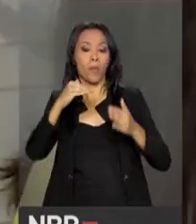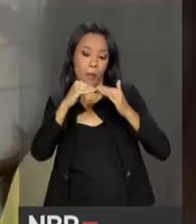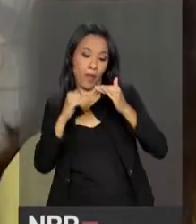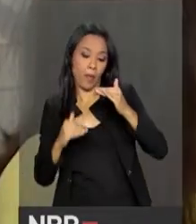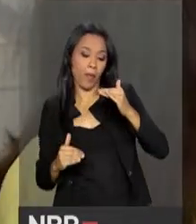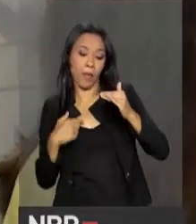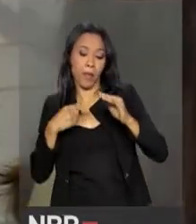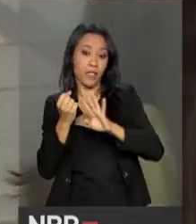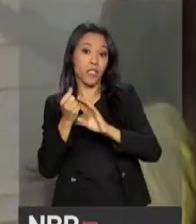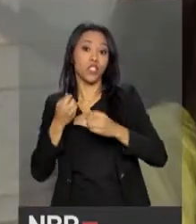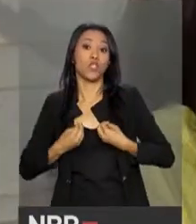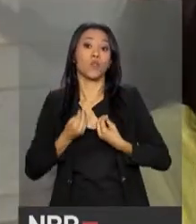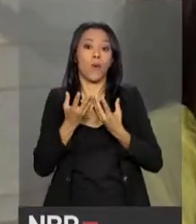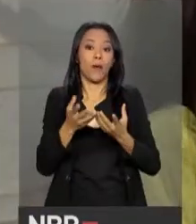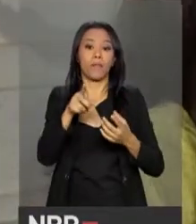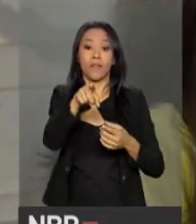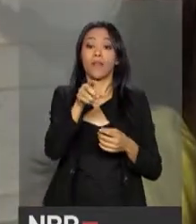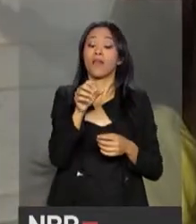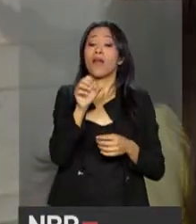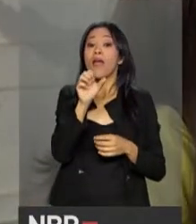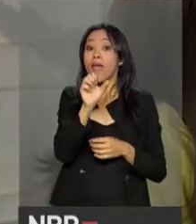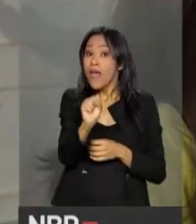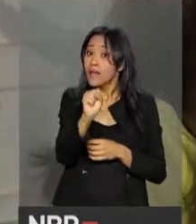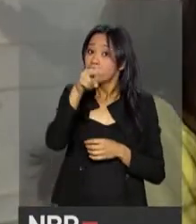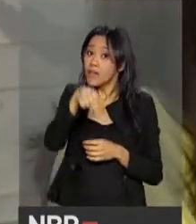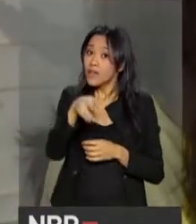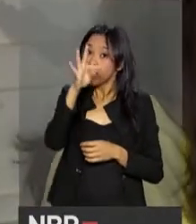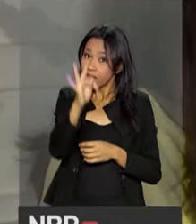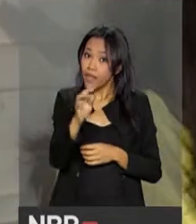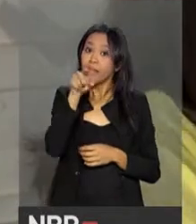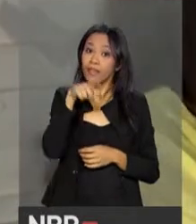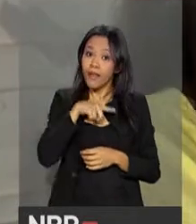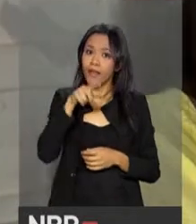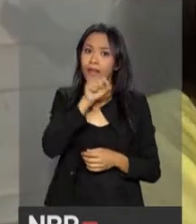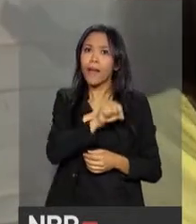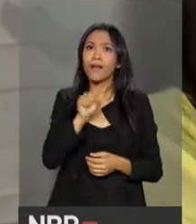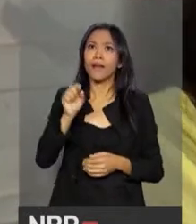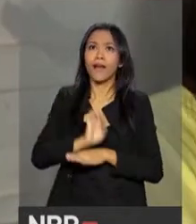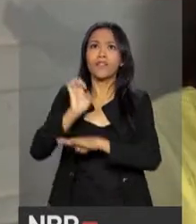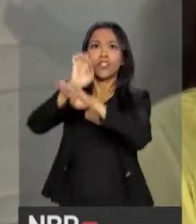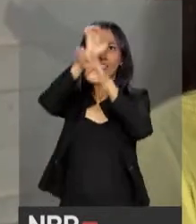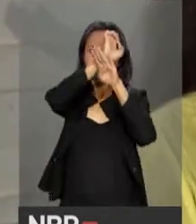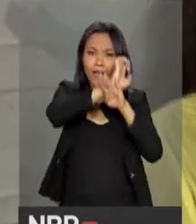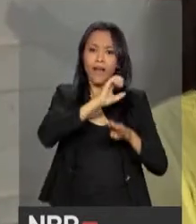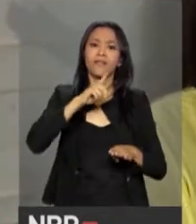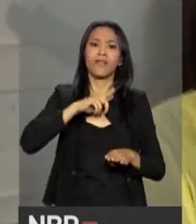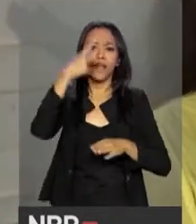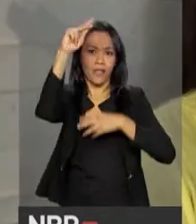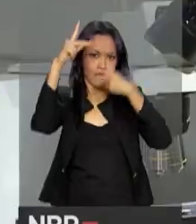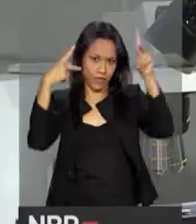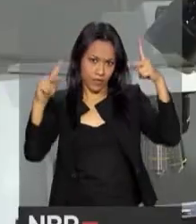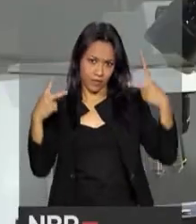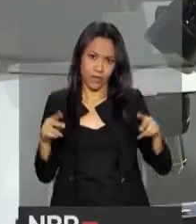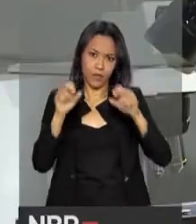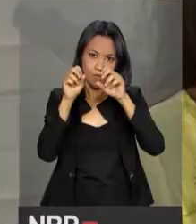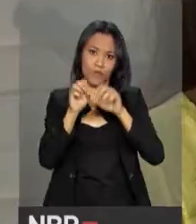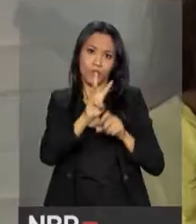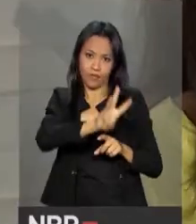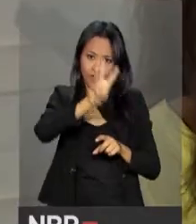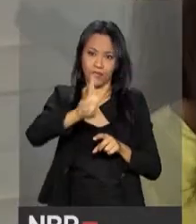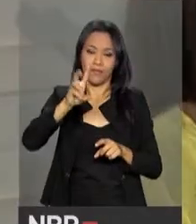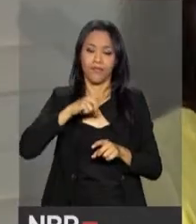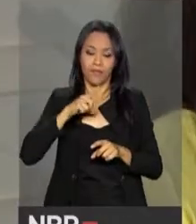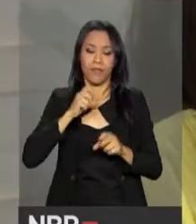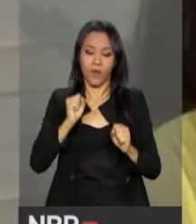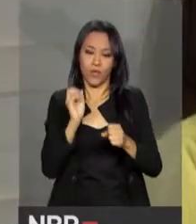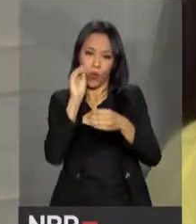lembrando que é cnt o sistema nacional de transplantes né cada estado também pode disponibilizar os seus sites locais tá